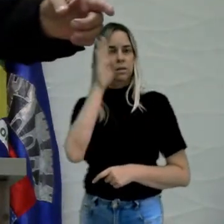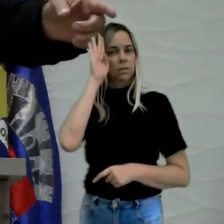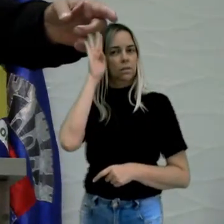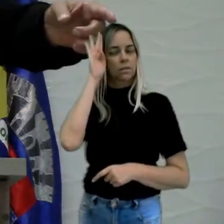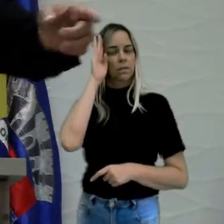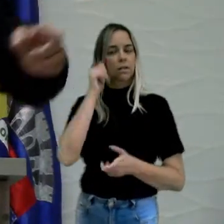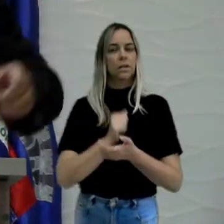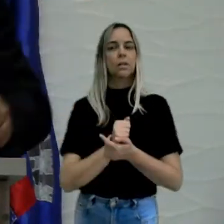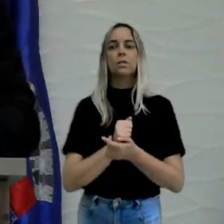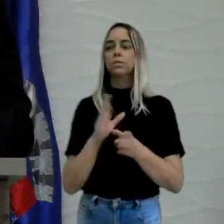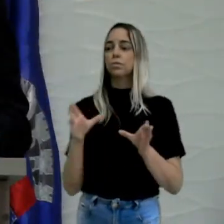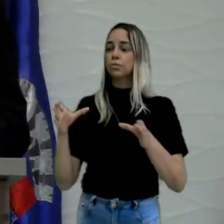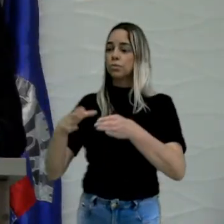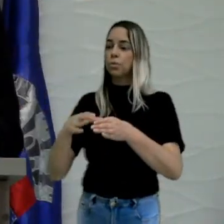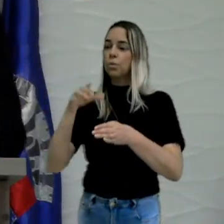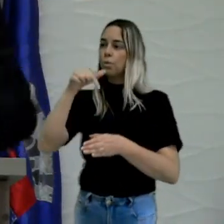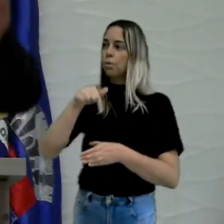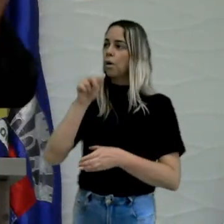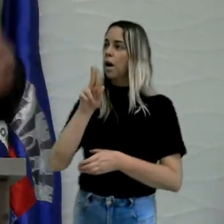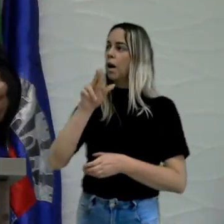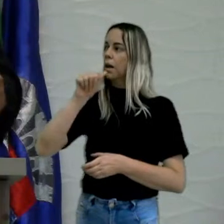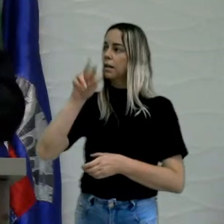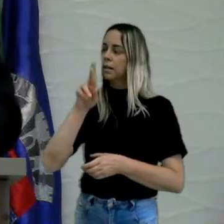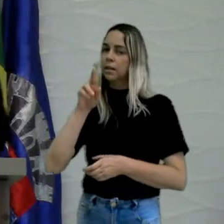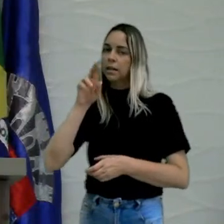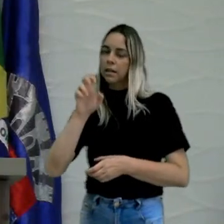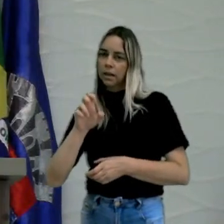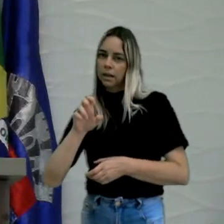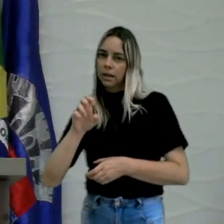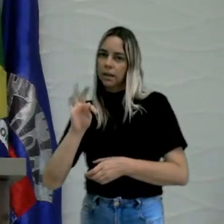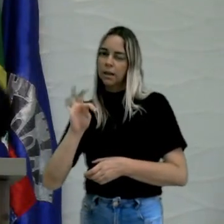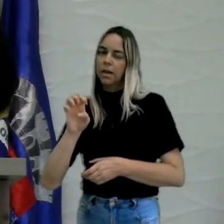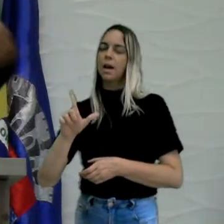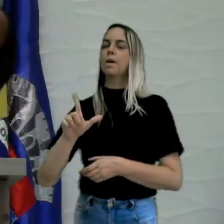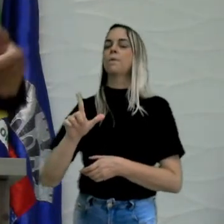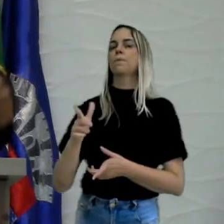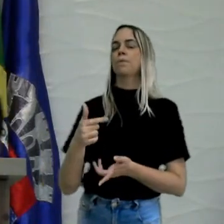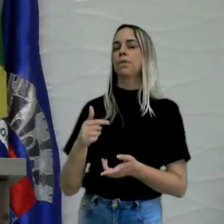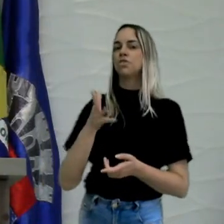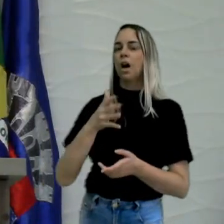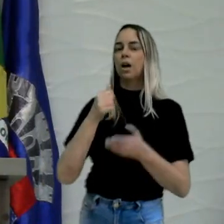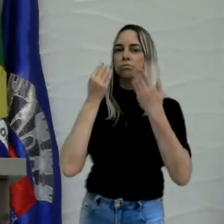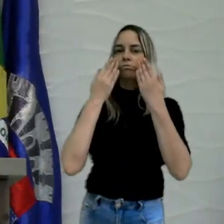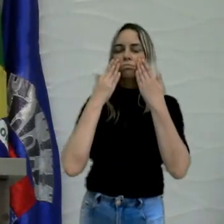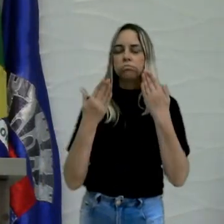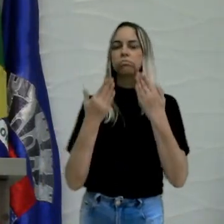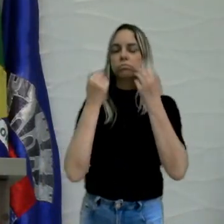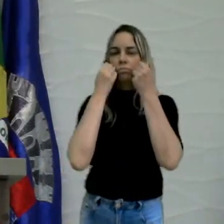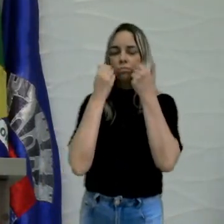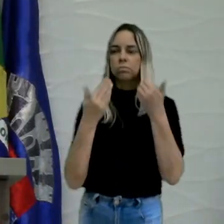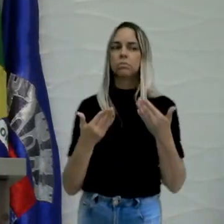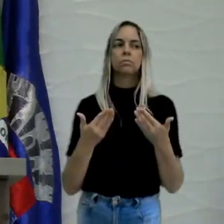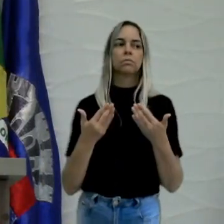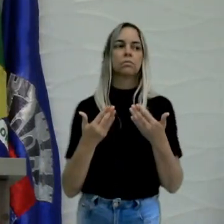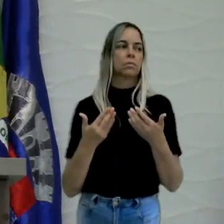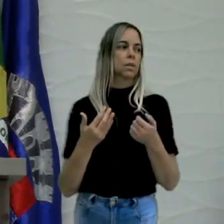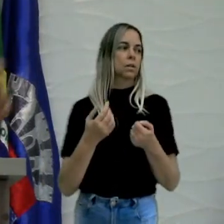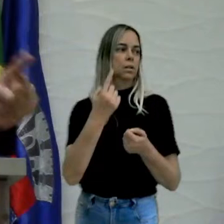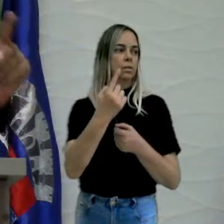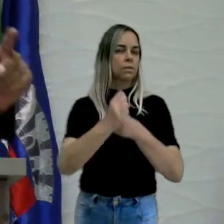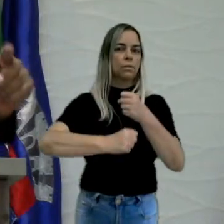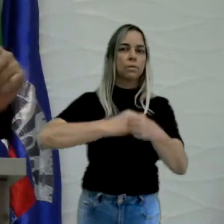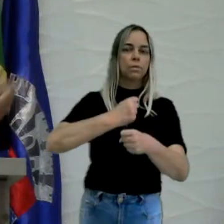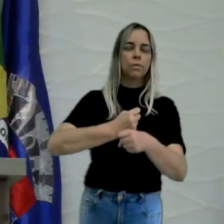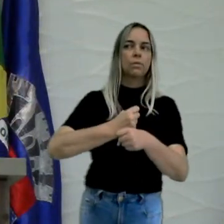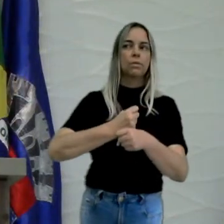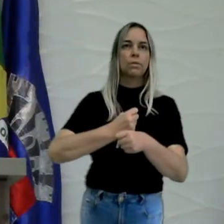do quartel, eu, vereador Cid Clay, fizemos audiência. Fomos de novo atrás, 1 ano e 4 meses. Nenhum